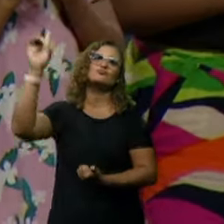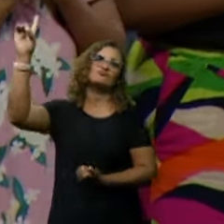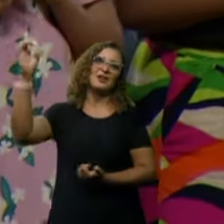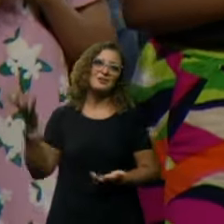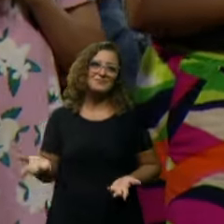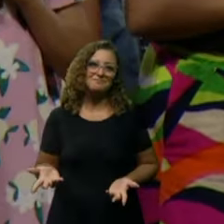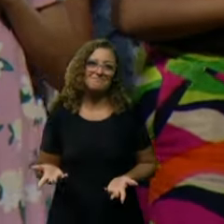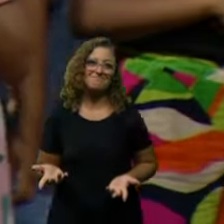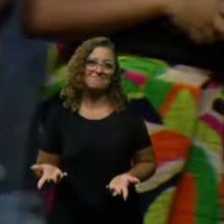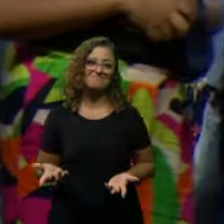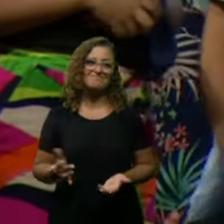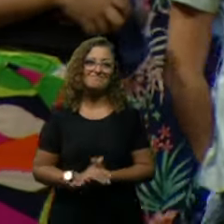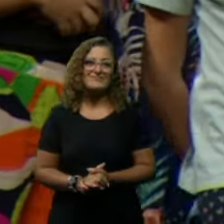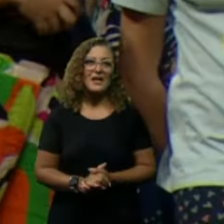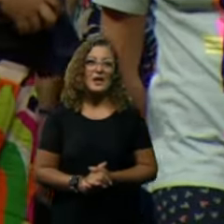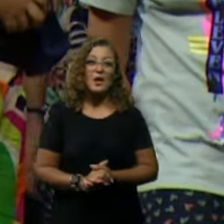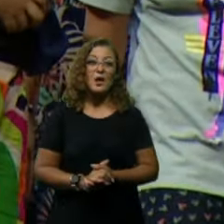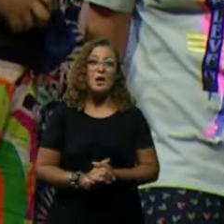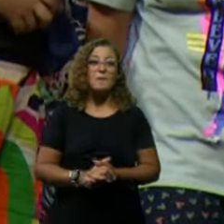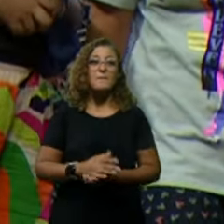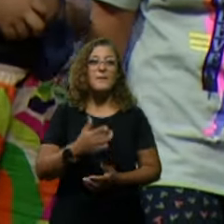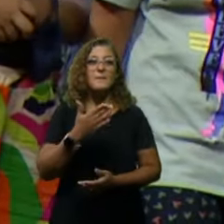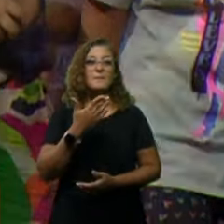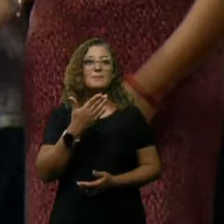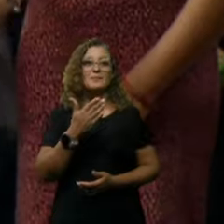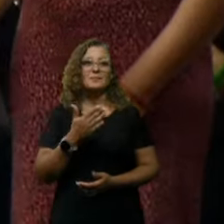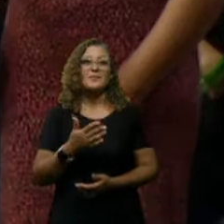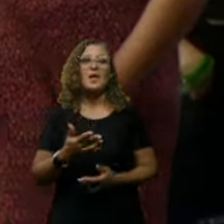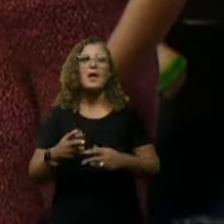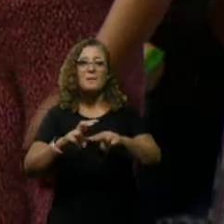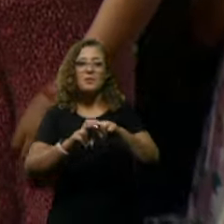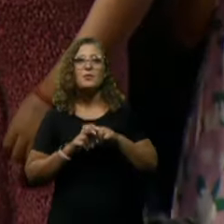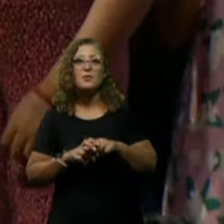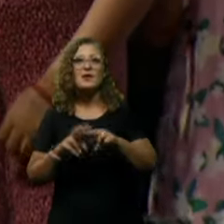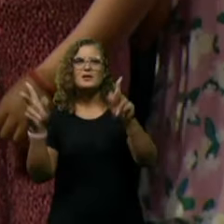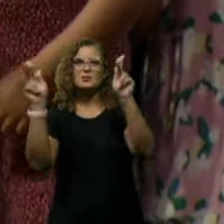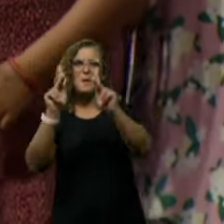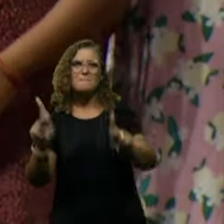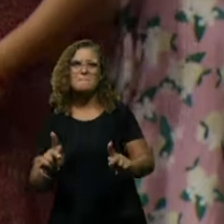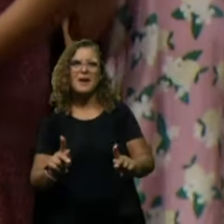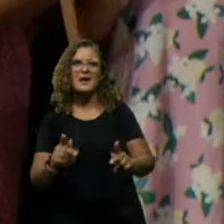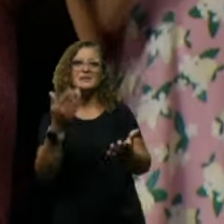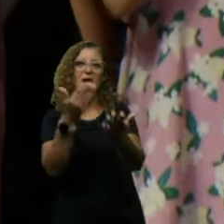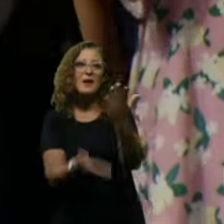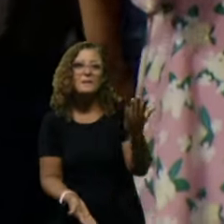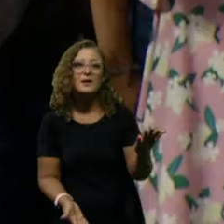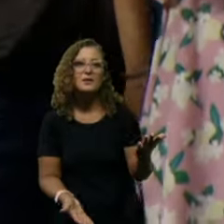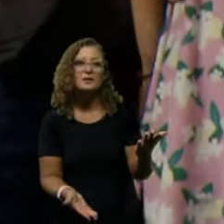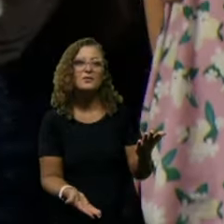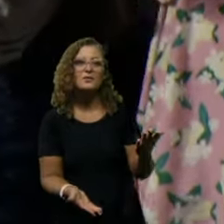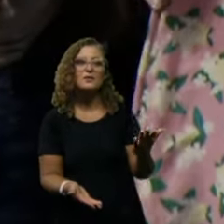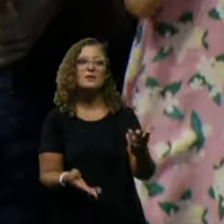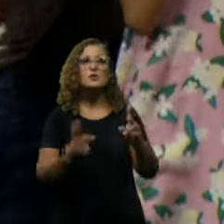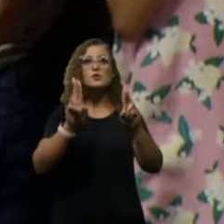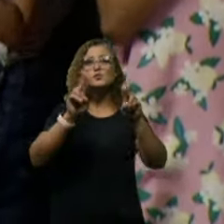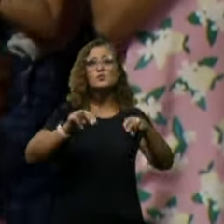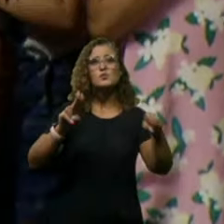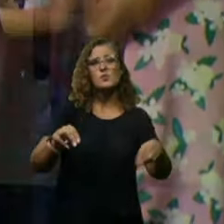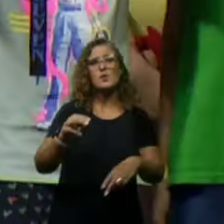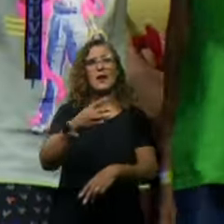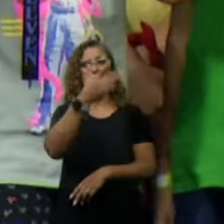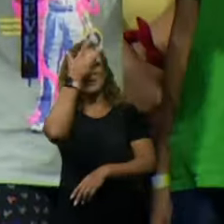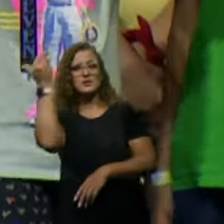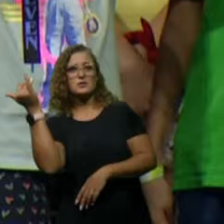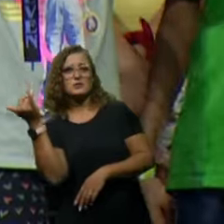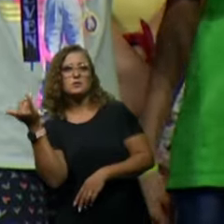tira a tua parte toda hora essa porque nenhum amor nenhuma vida e nenhuma pessoa Pode garantir o amor que